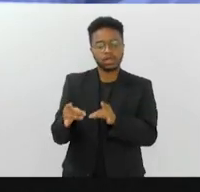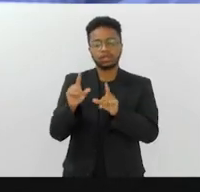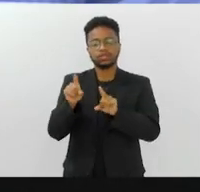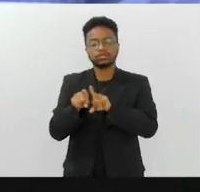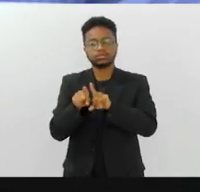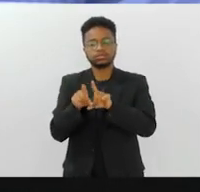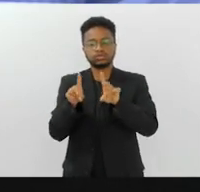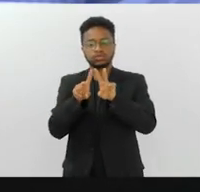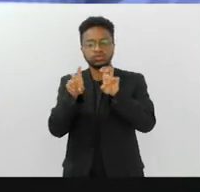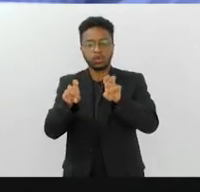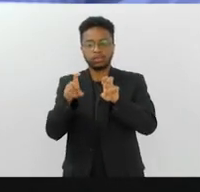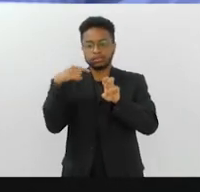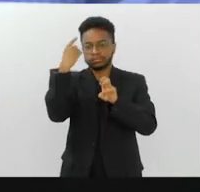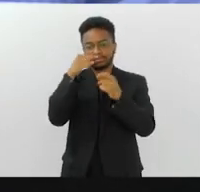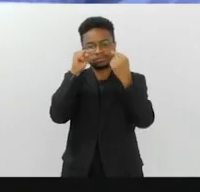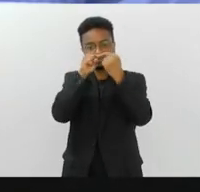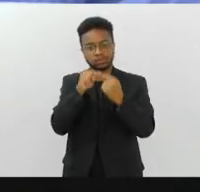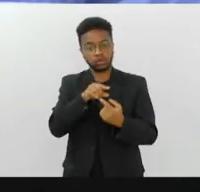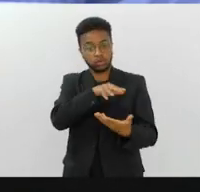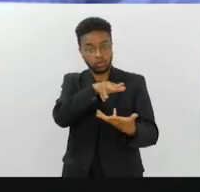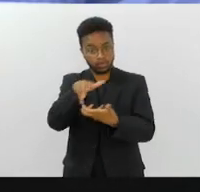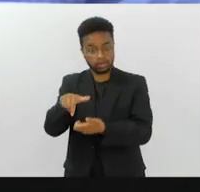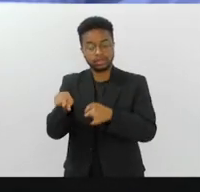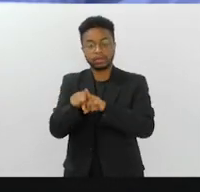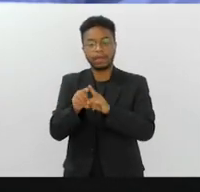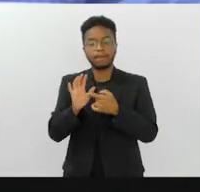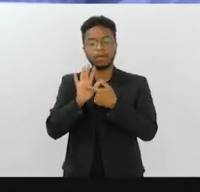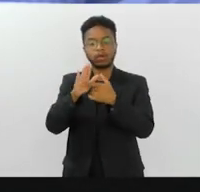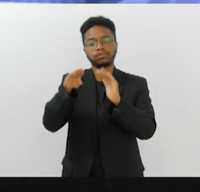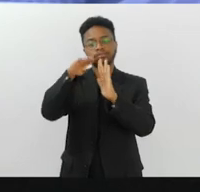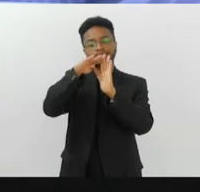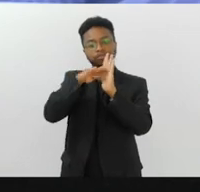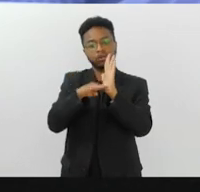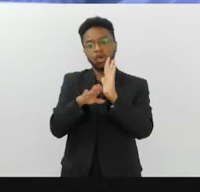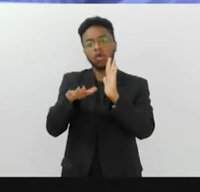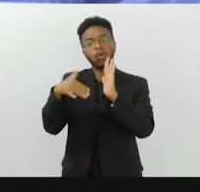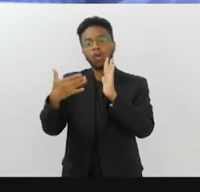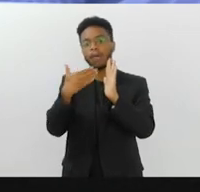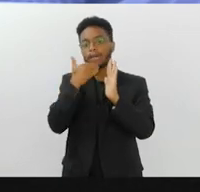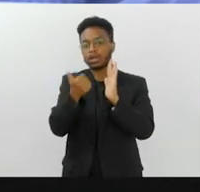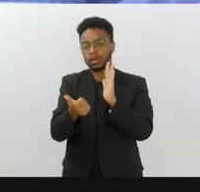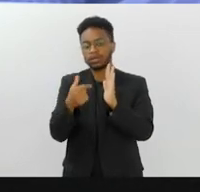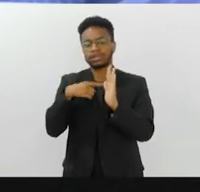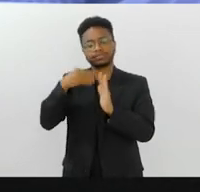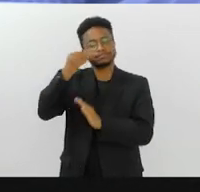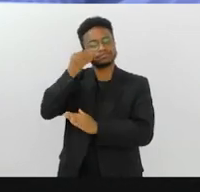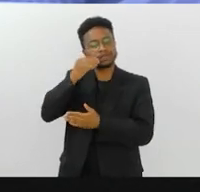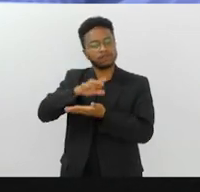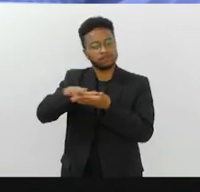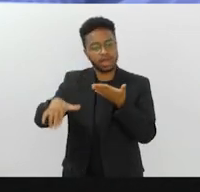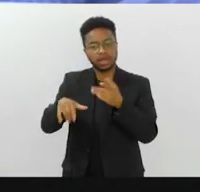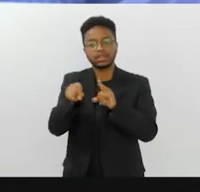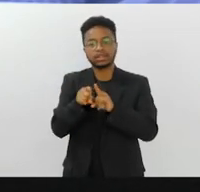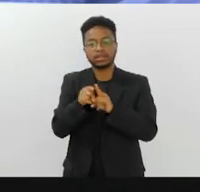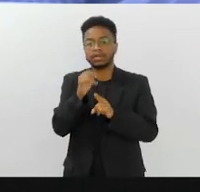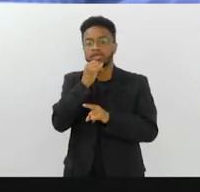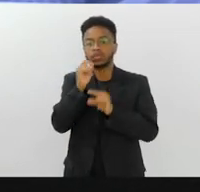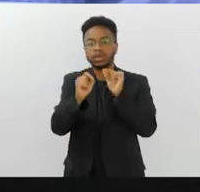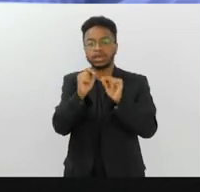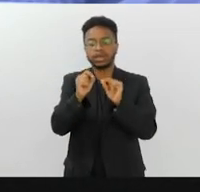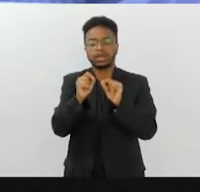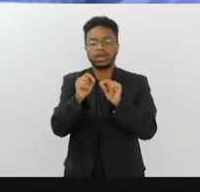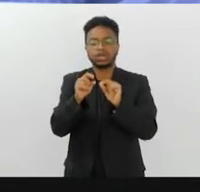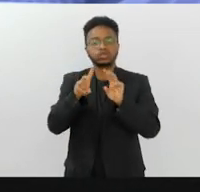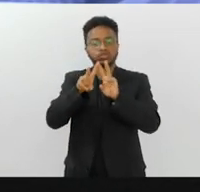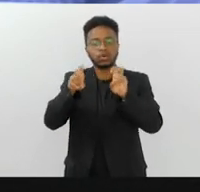facial no mundo e ele vai ranqueando todas E aí ele vai fazendo vários testes inclusive os testes de viés racial